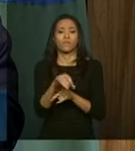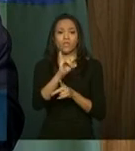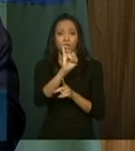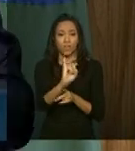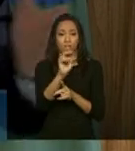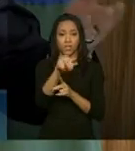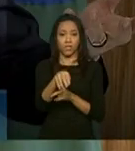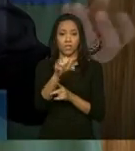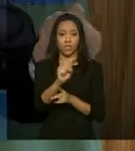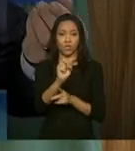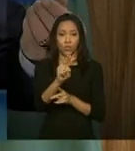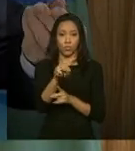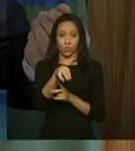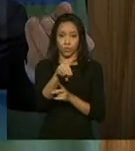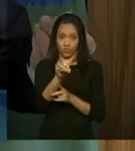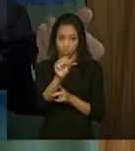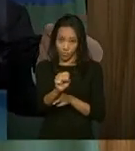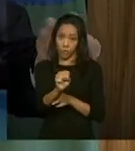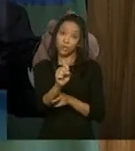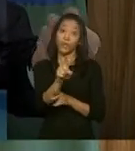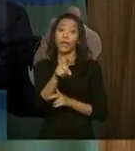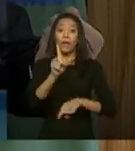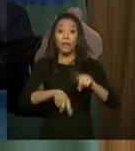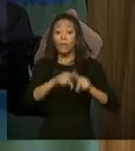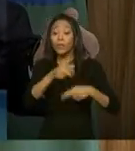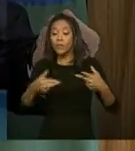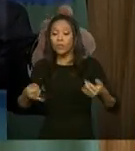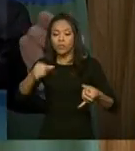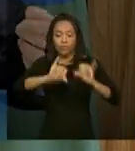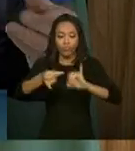pesquisa perdia, porque são produtos químicos